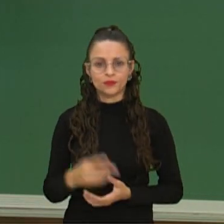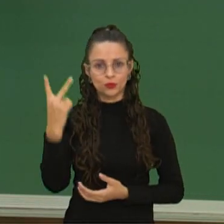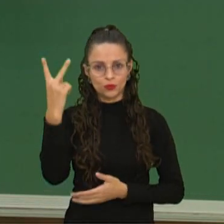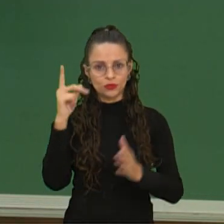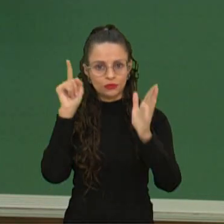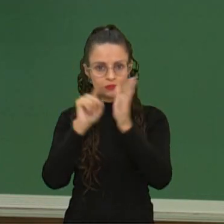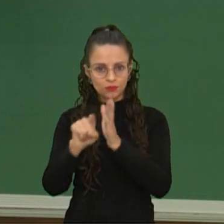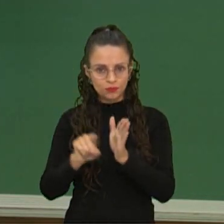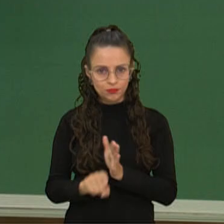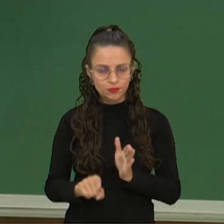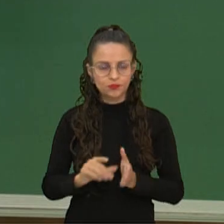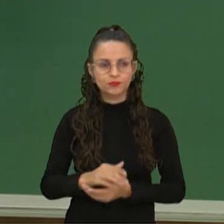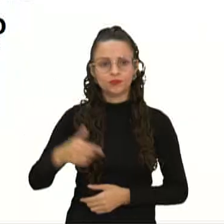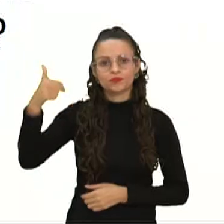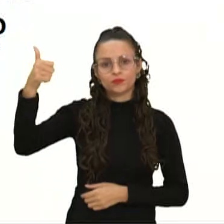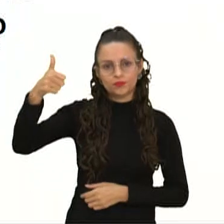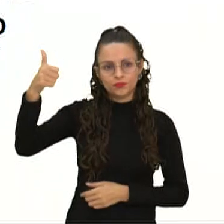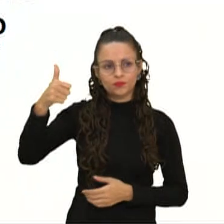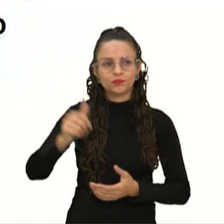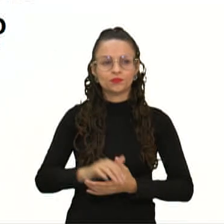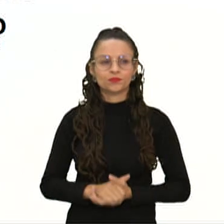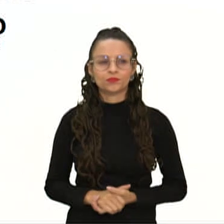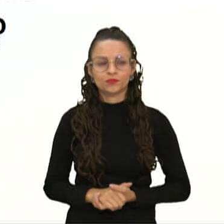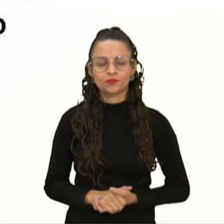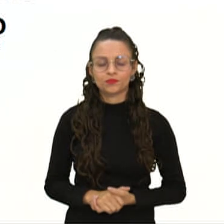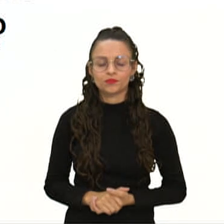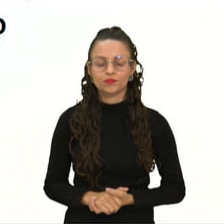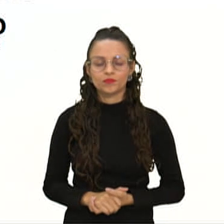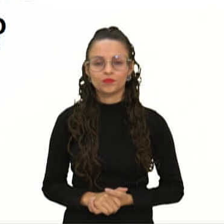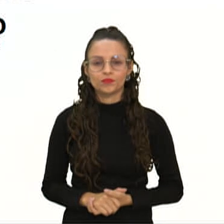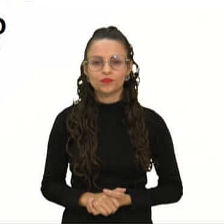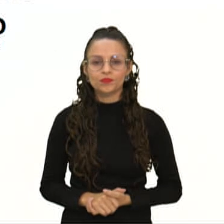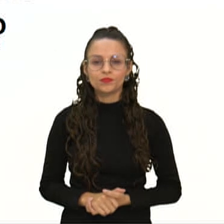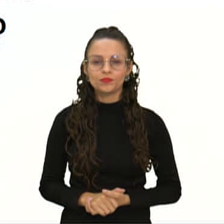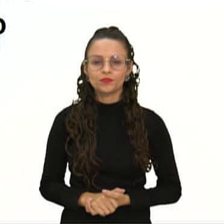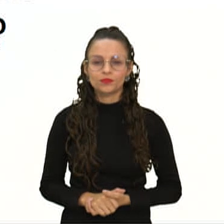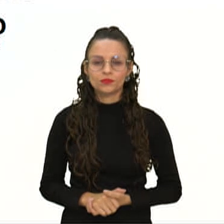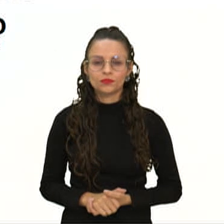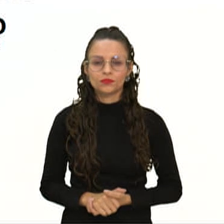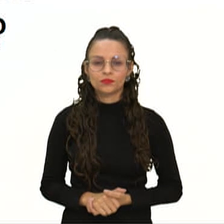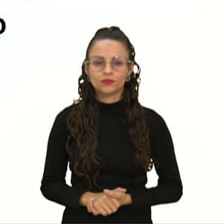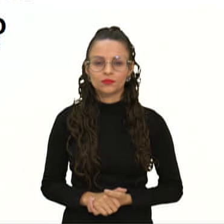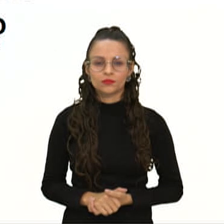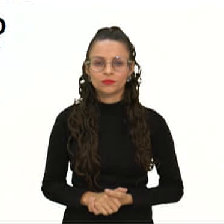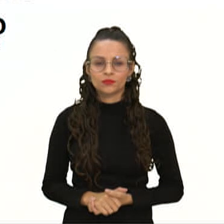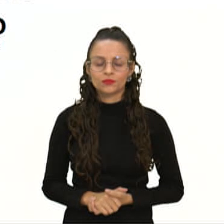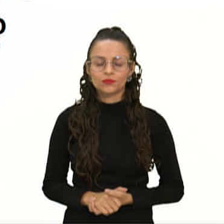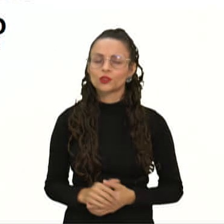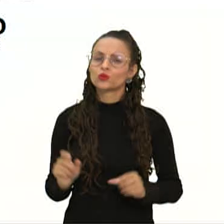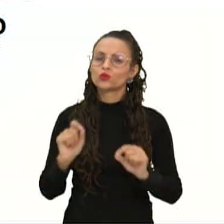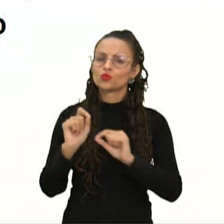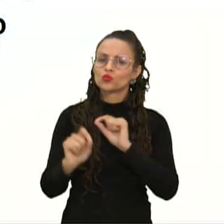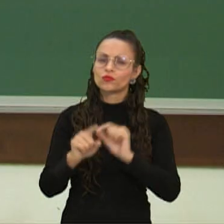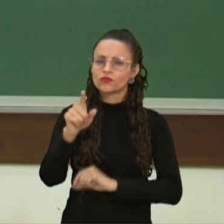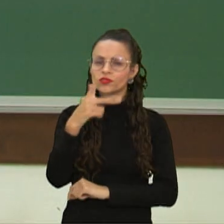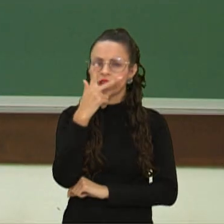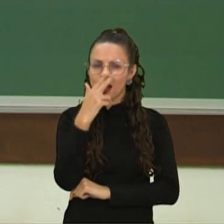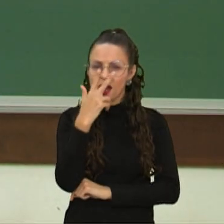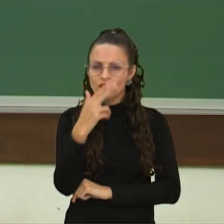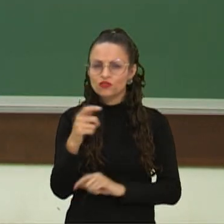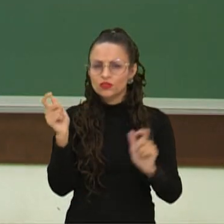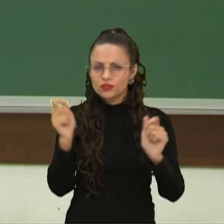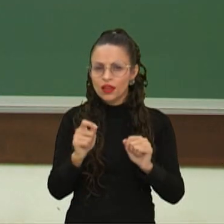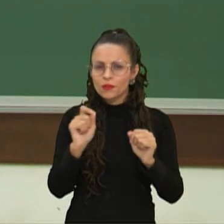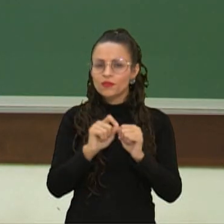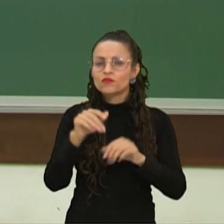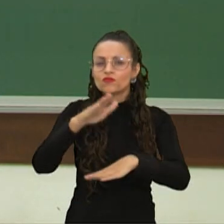para vocês aqui. Primeira pergunta, What do you think you could do in order to help stop global warming? O que você acha que você pode fazer na